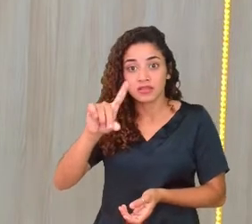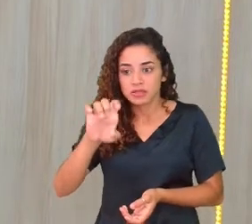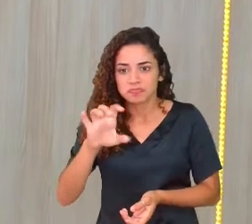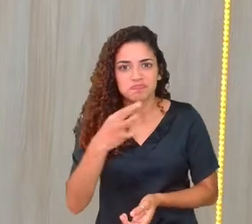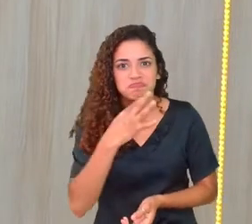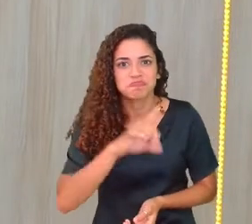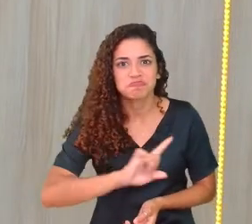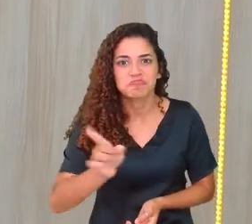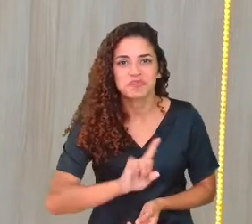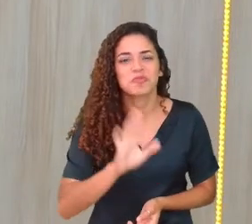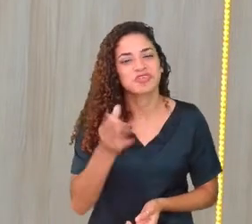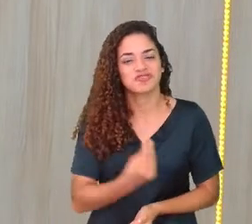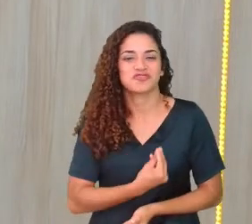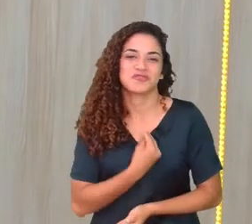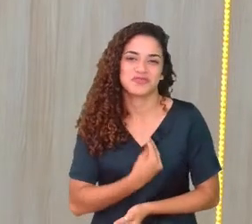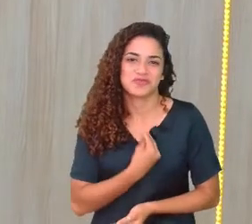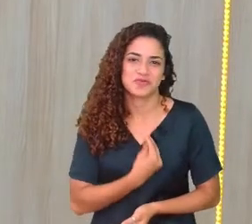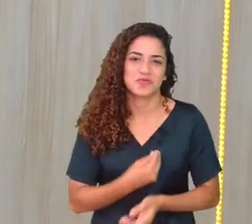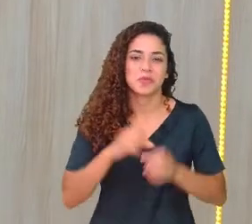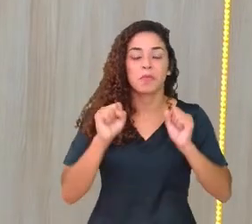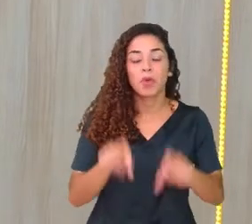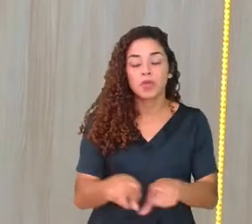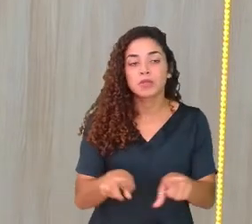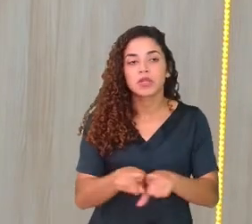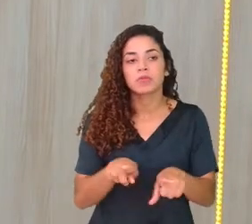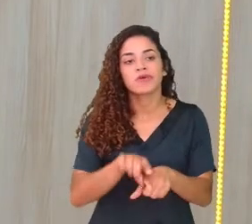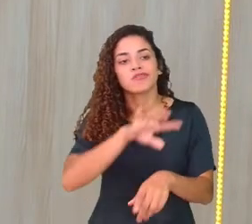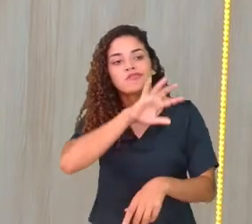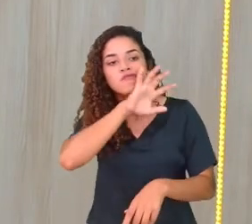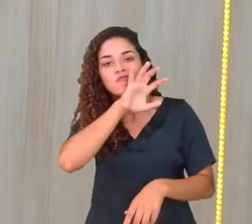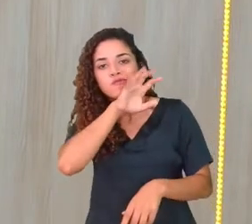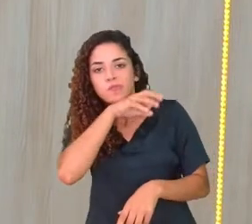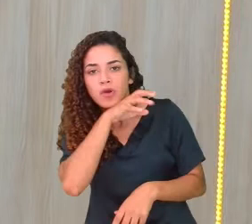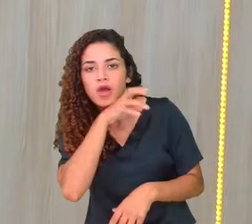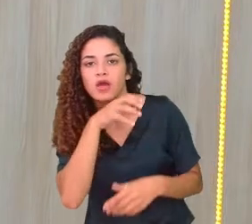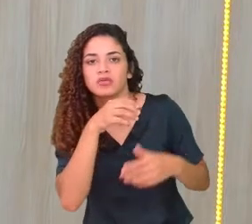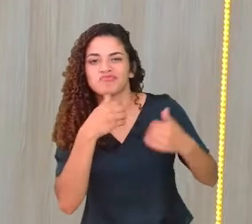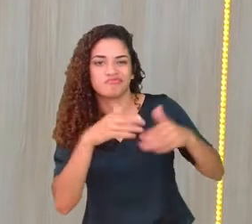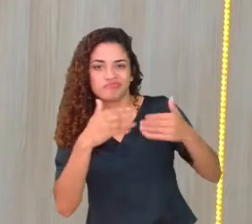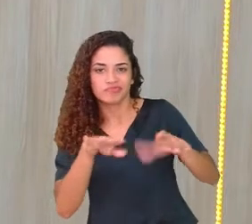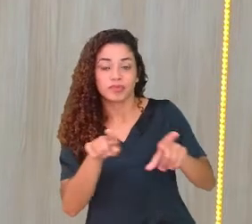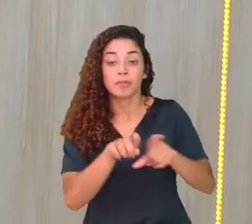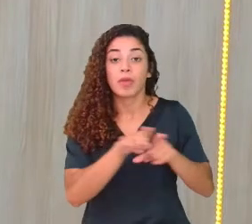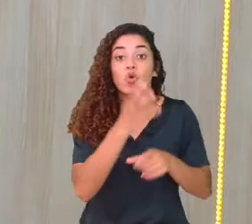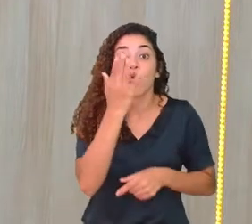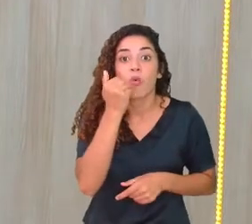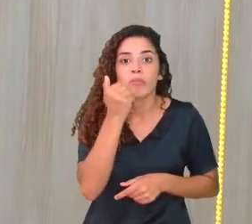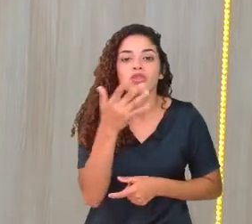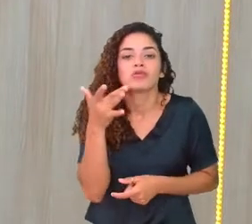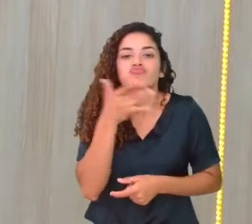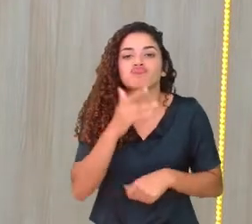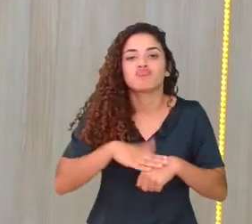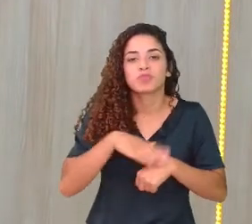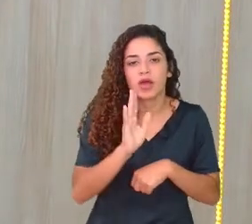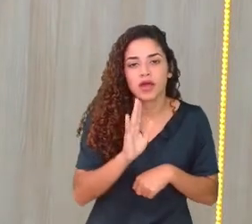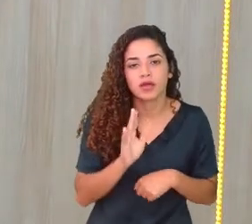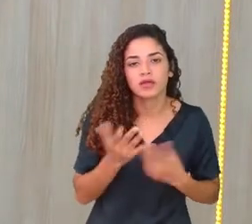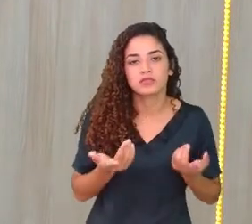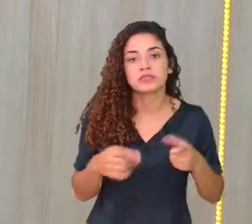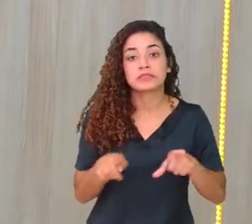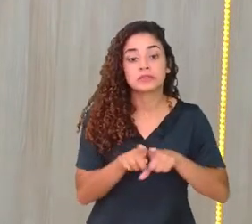podiam espantar animais selvagens, eles podiam ter um alimento mais saboroso, não é? Eles poderiam